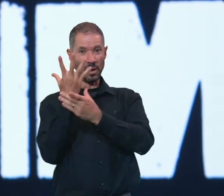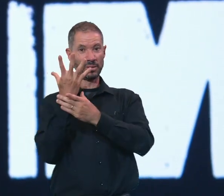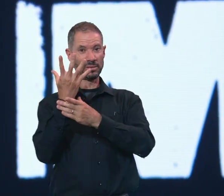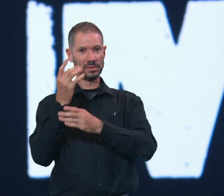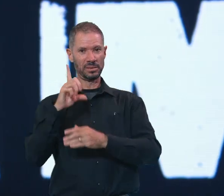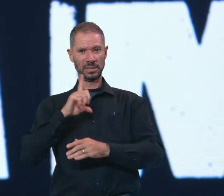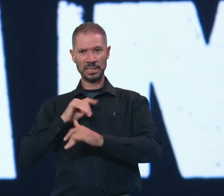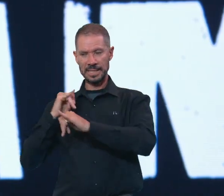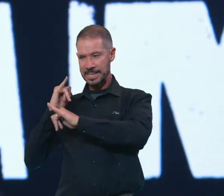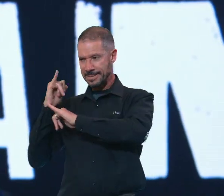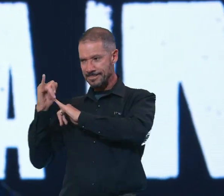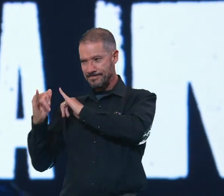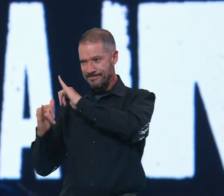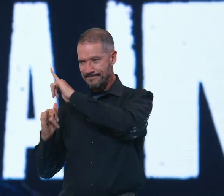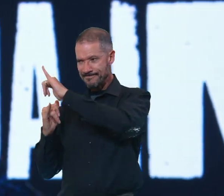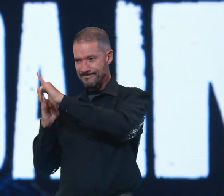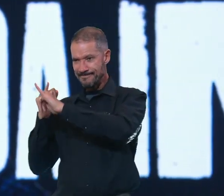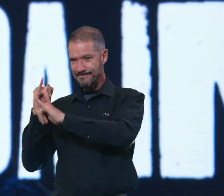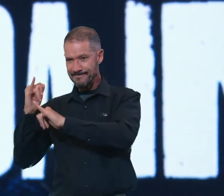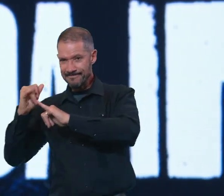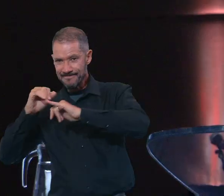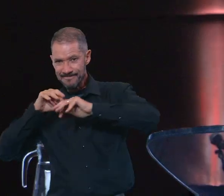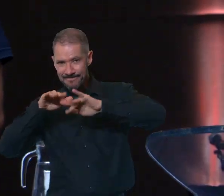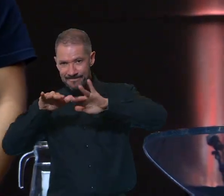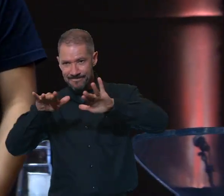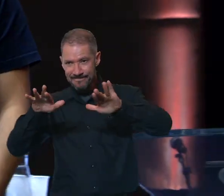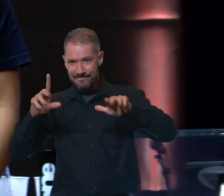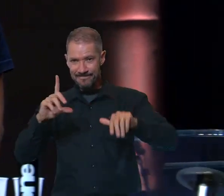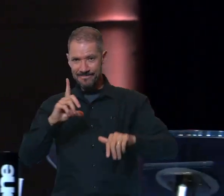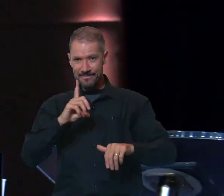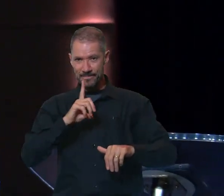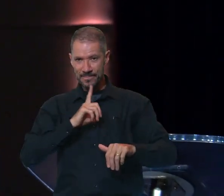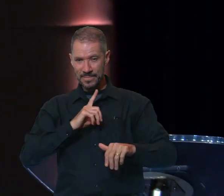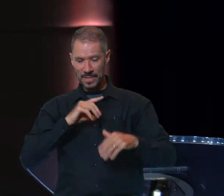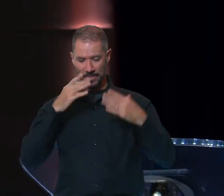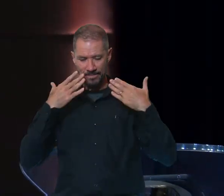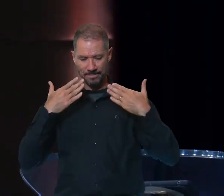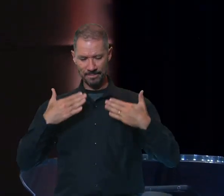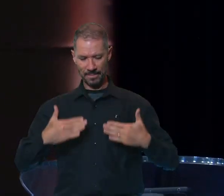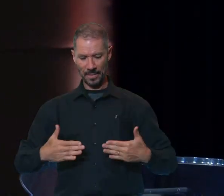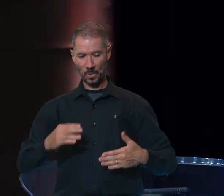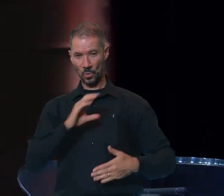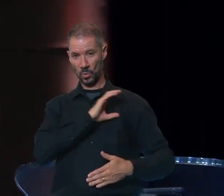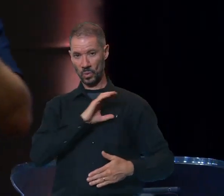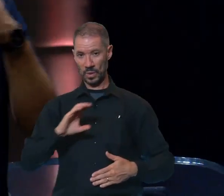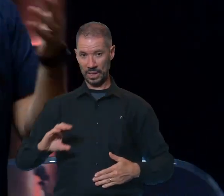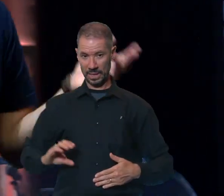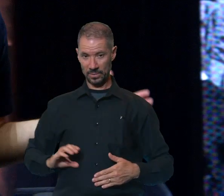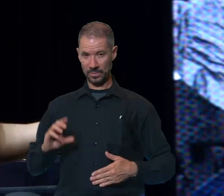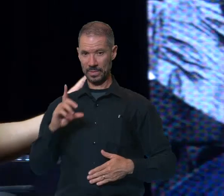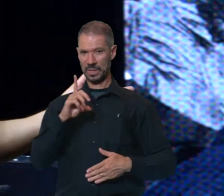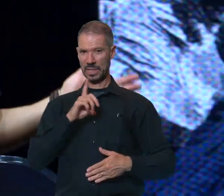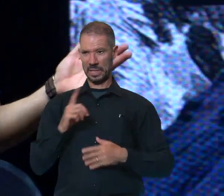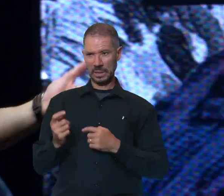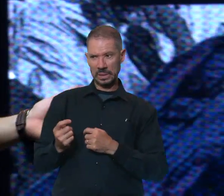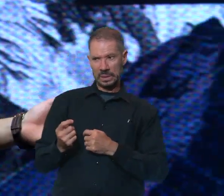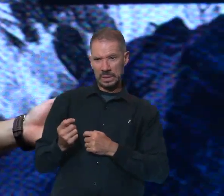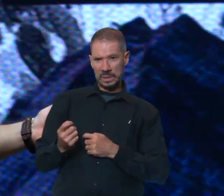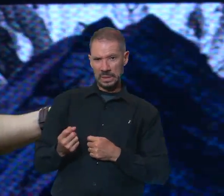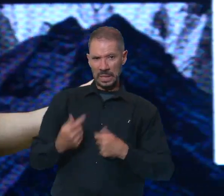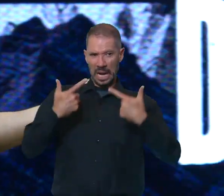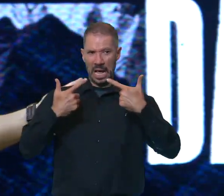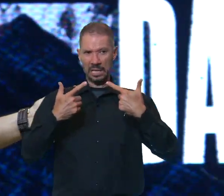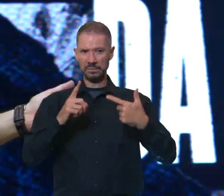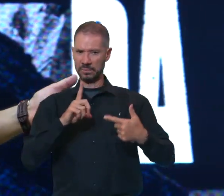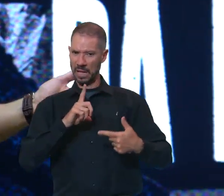lenda e rumor por aí afora, inclusive no corpo de Cristo. Por exemplo, tem uns rumores meio estranhos por aí, por exemplo.